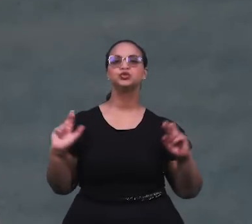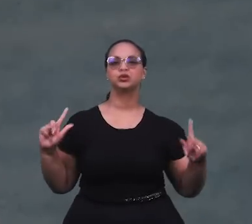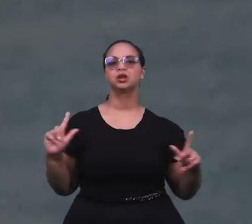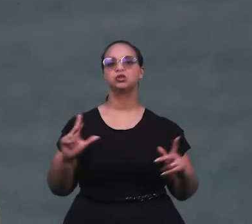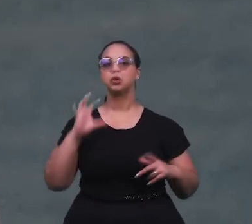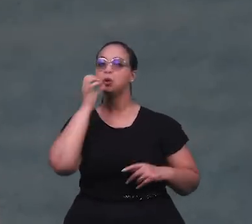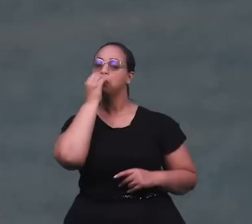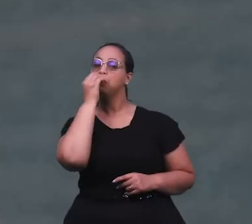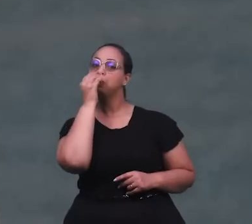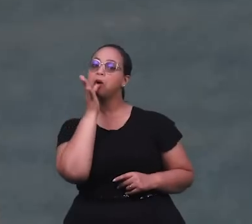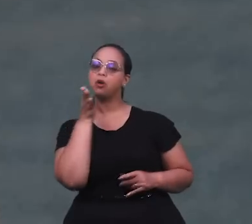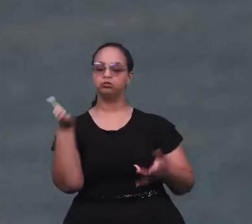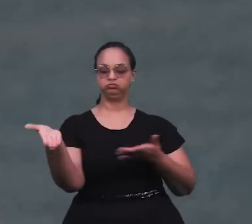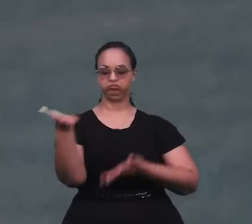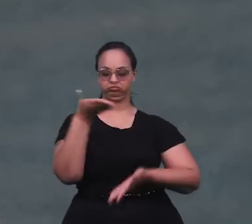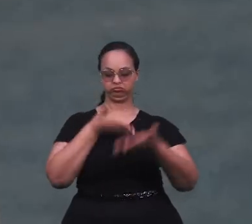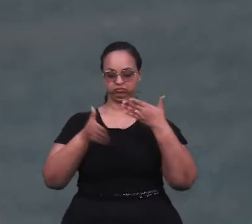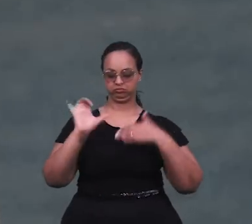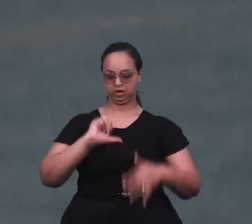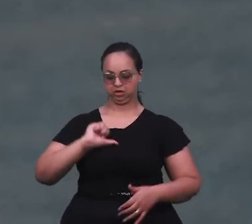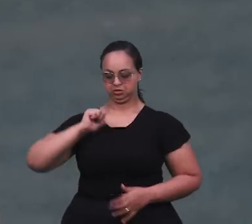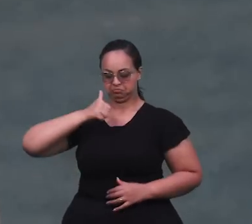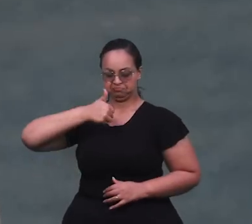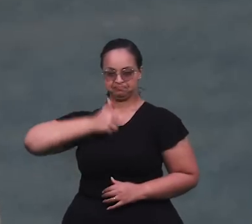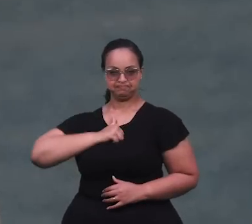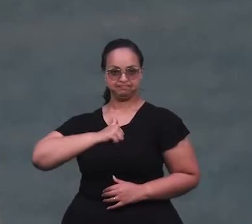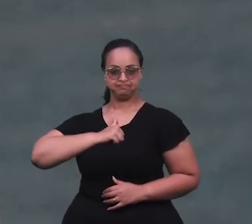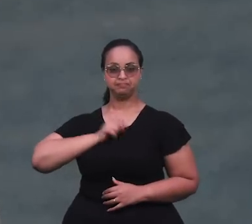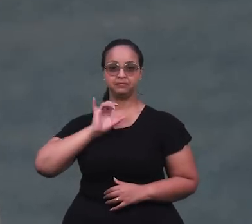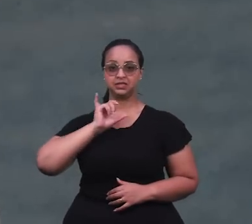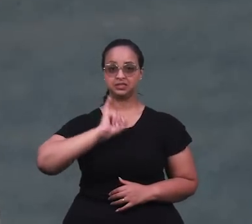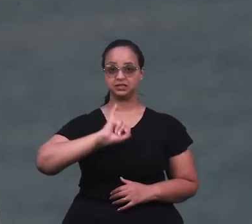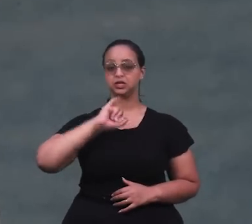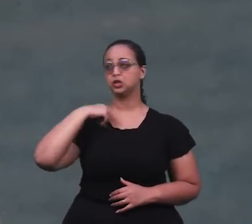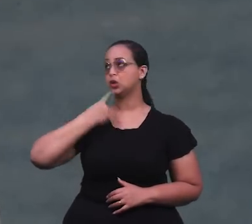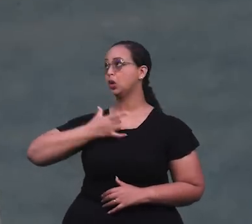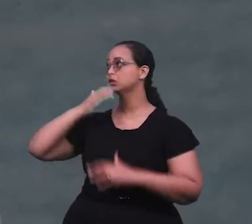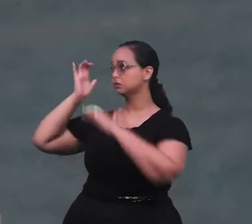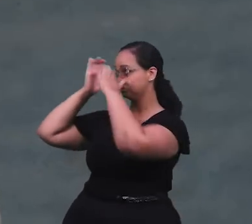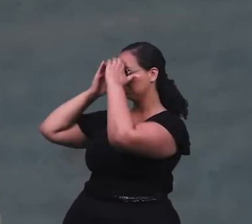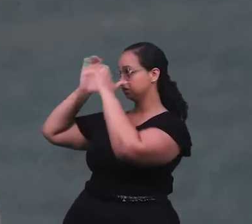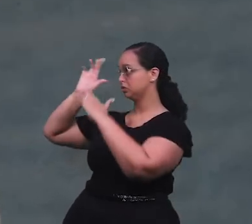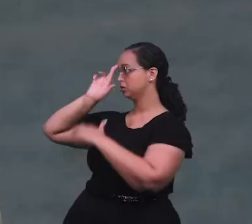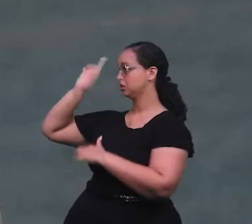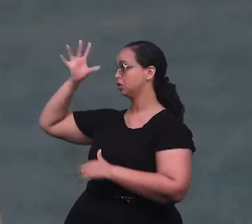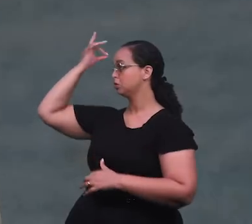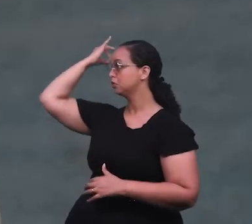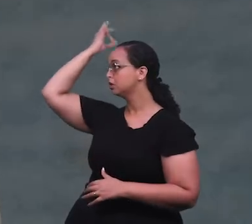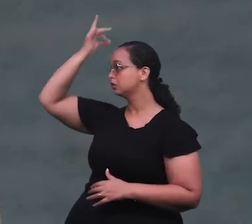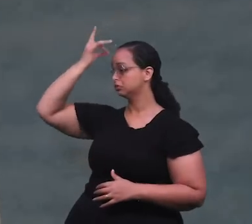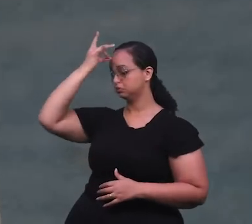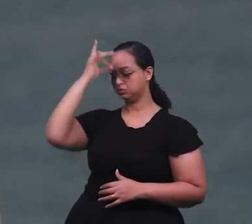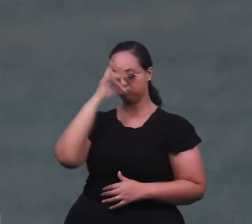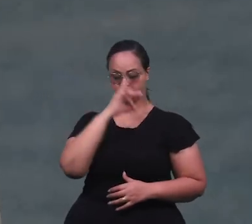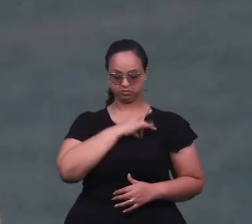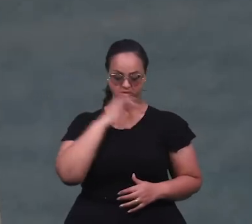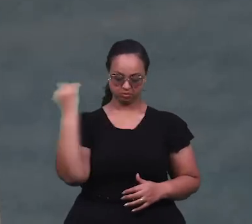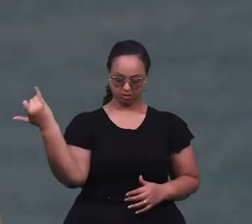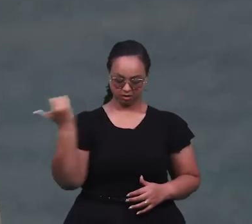bom. E quando nós atendemos a orientação do Senhor, a voz do Espírito Santo,